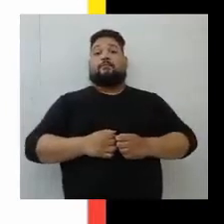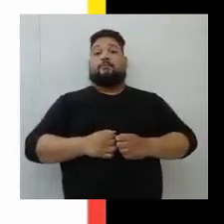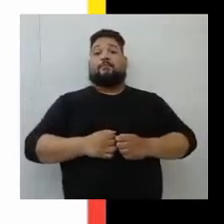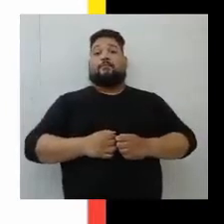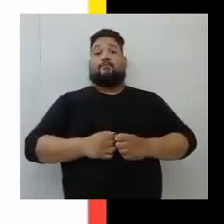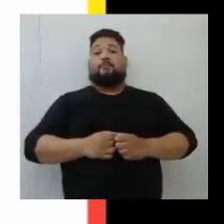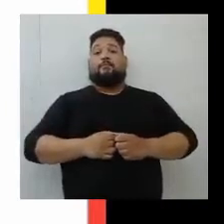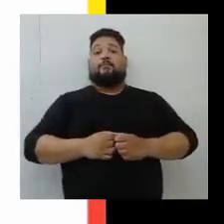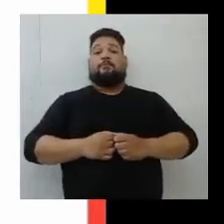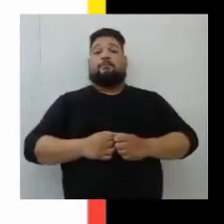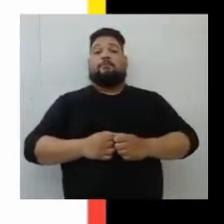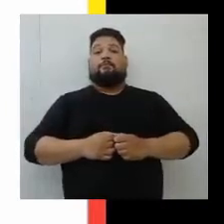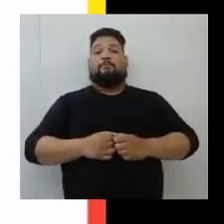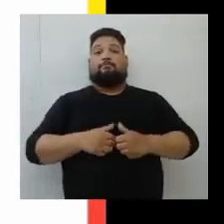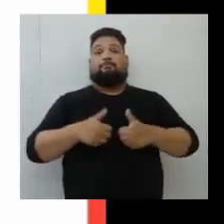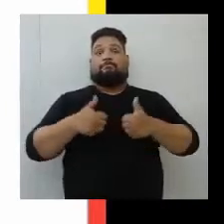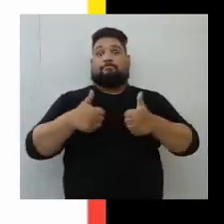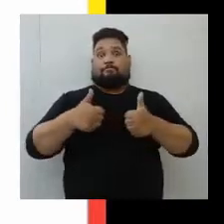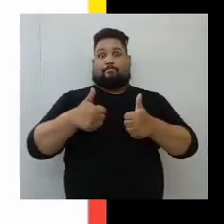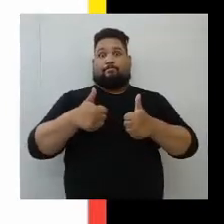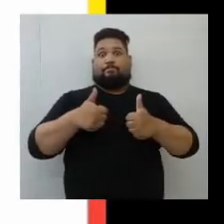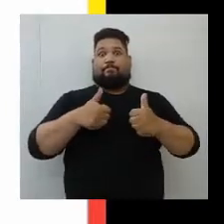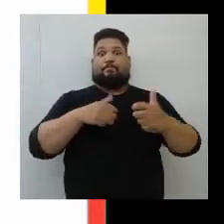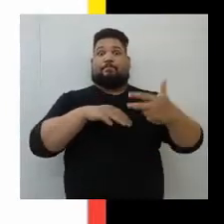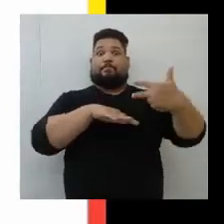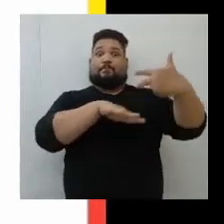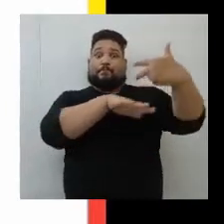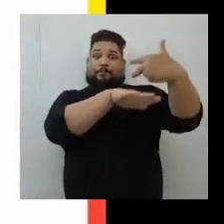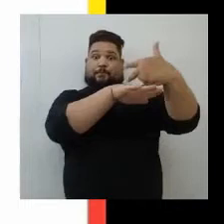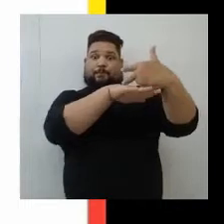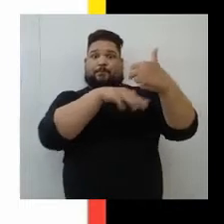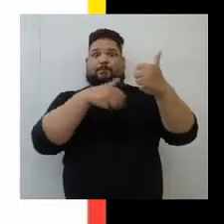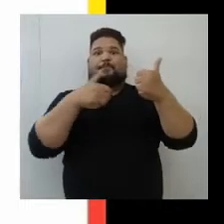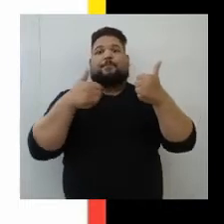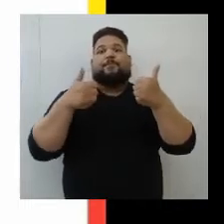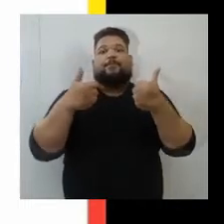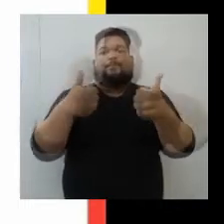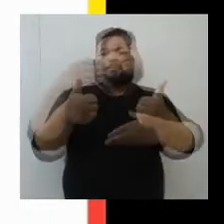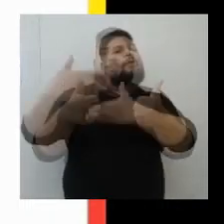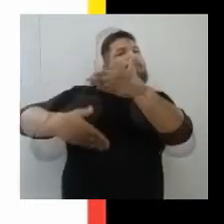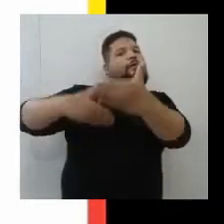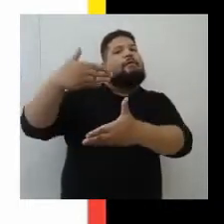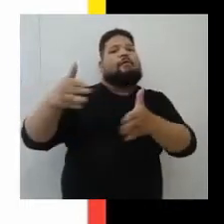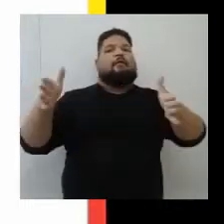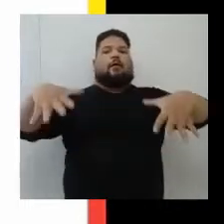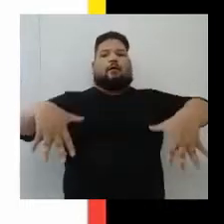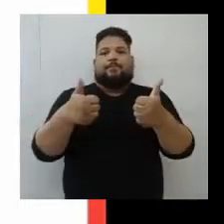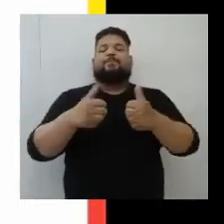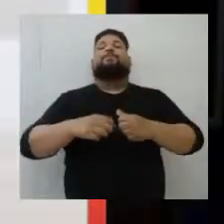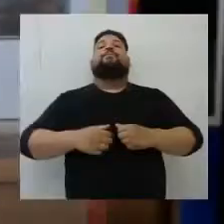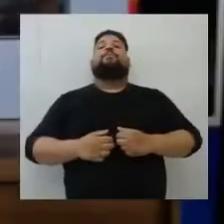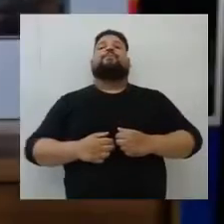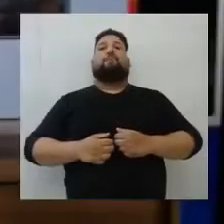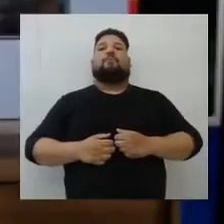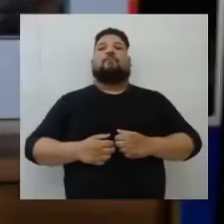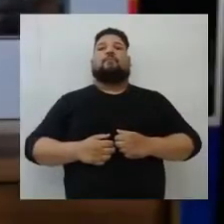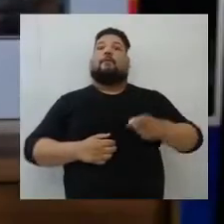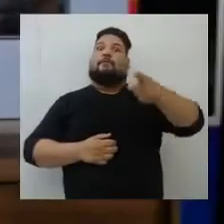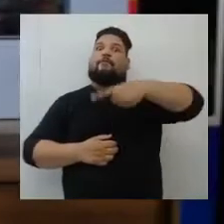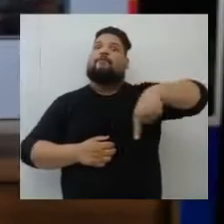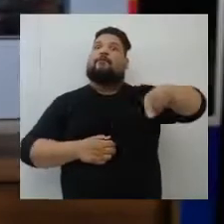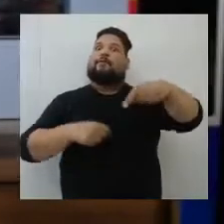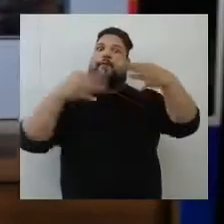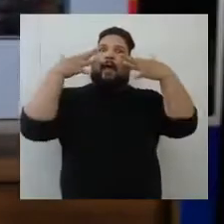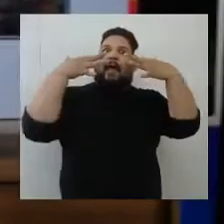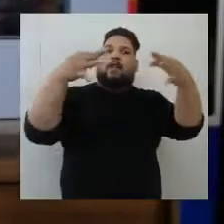e da guerra. 3 elementos que estarão muito presentes no decorrer da Idade Média. A gente tem que se ligar que quando